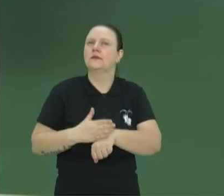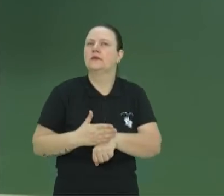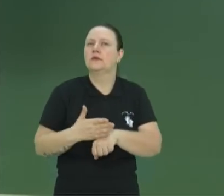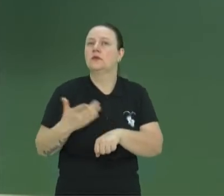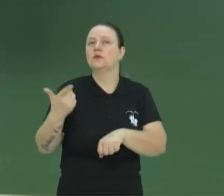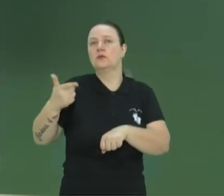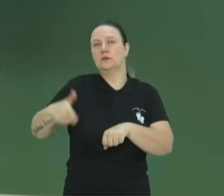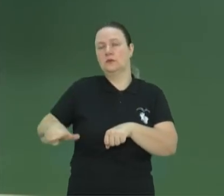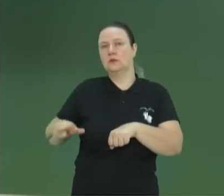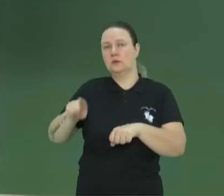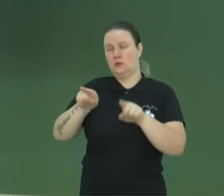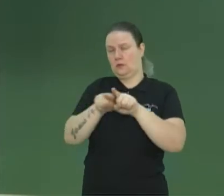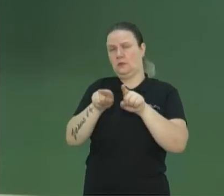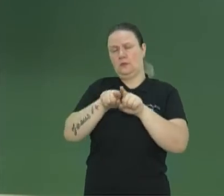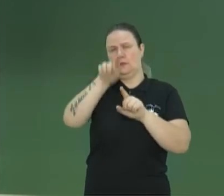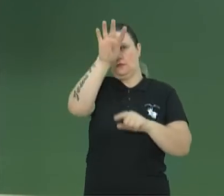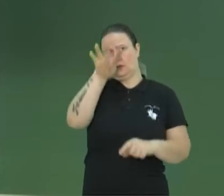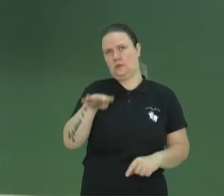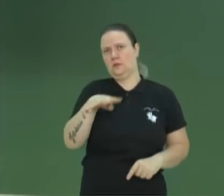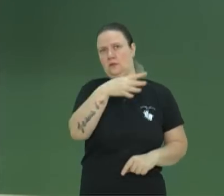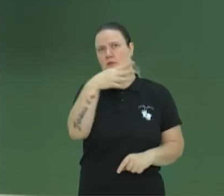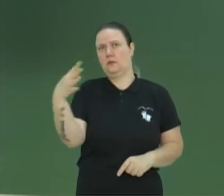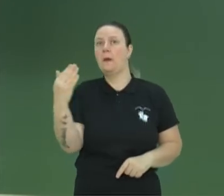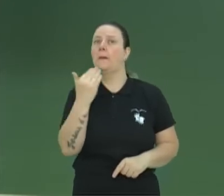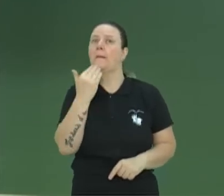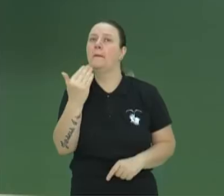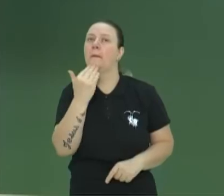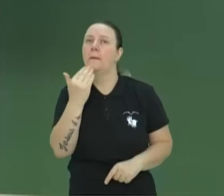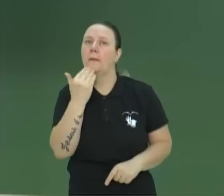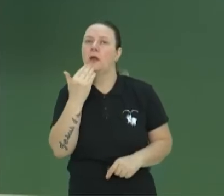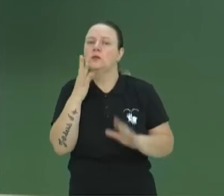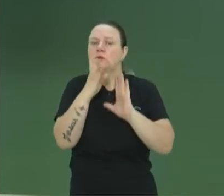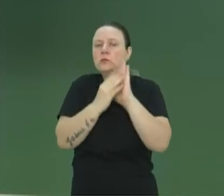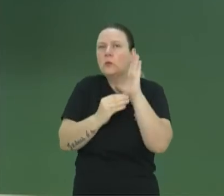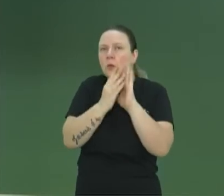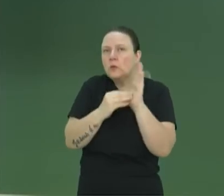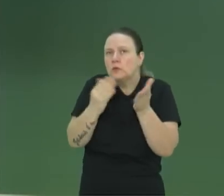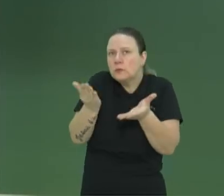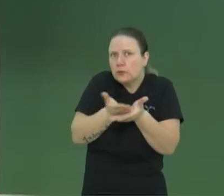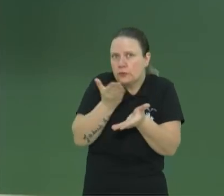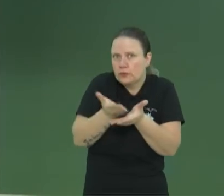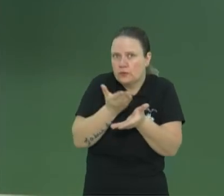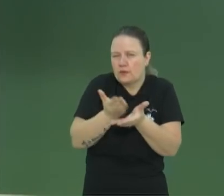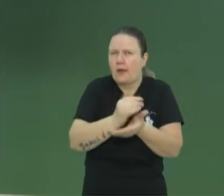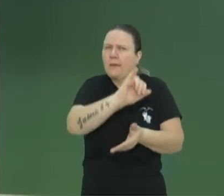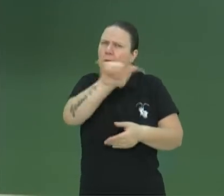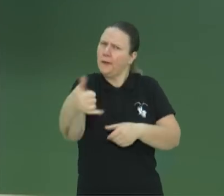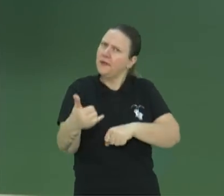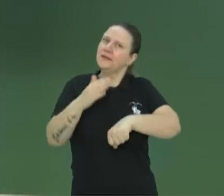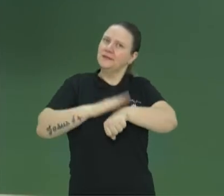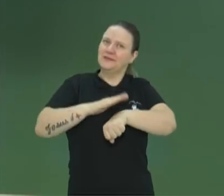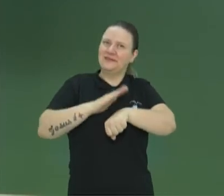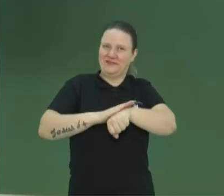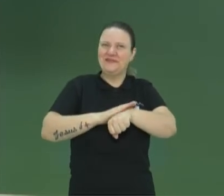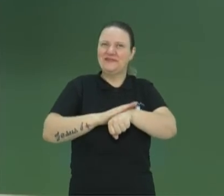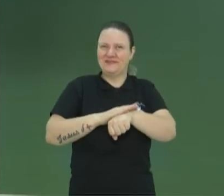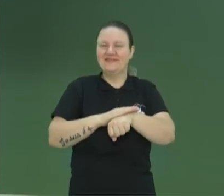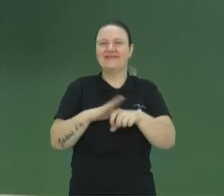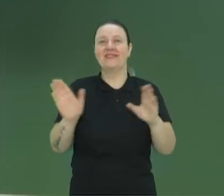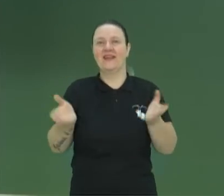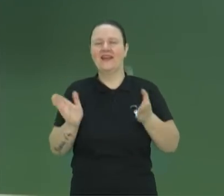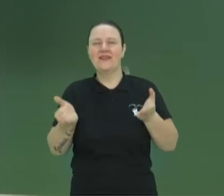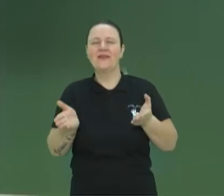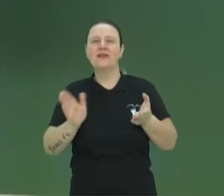aqui um exercício sobre matriz. Eu peço que vocês anotem esse exercício no caderno, né? Aproveite bem esse tempo para resolver ele e a gente já